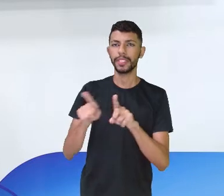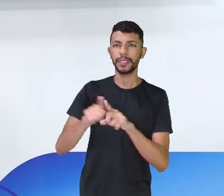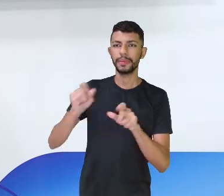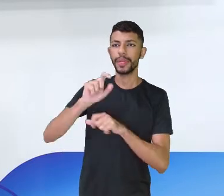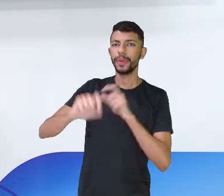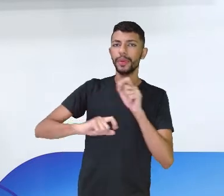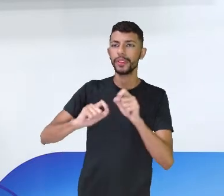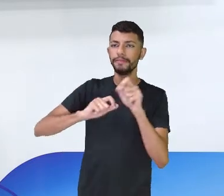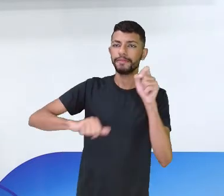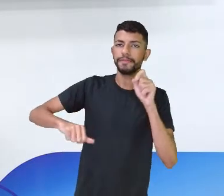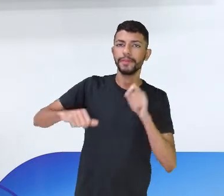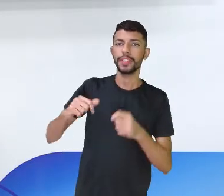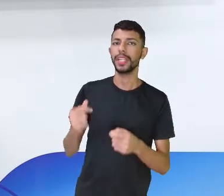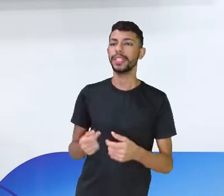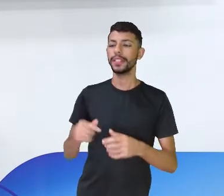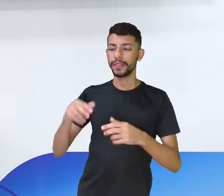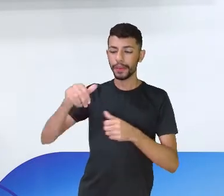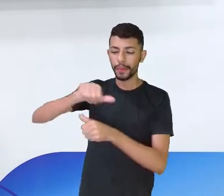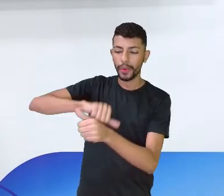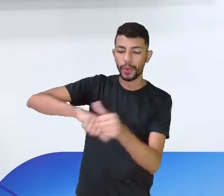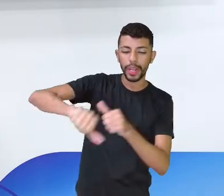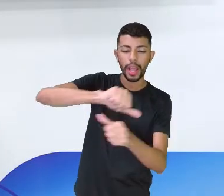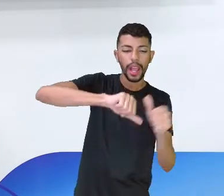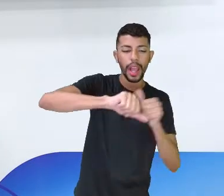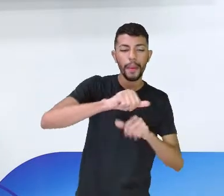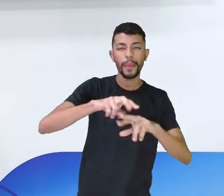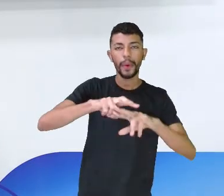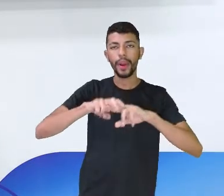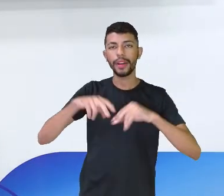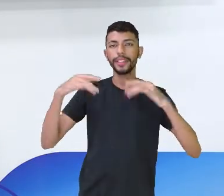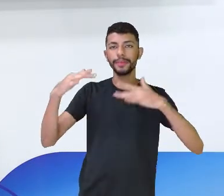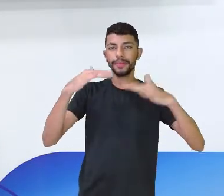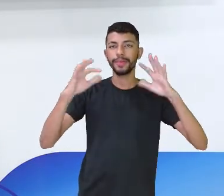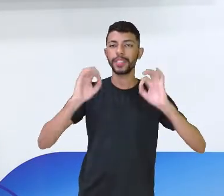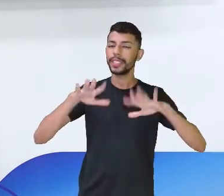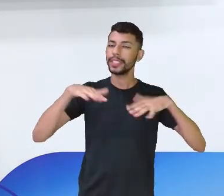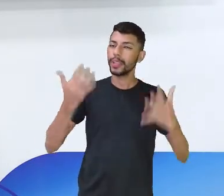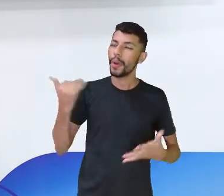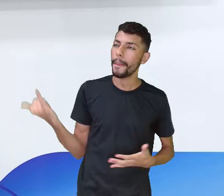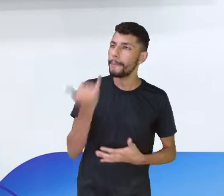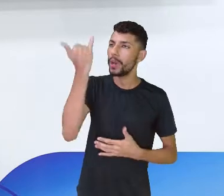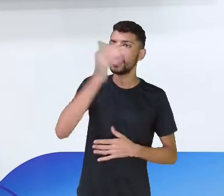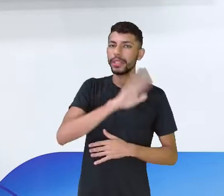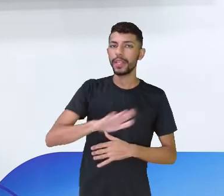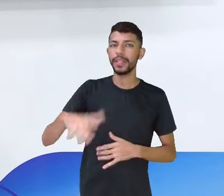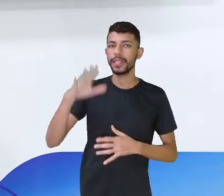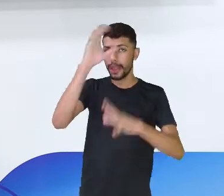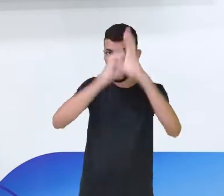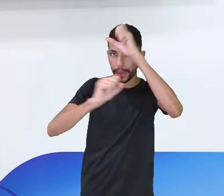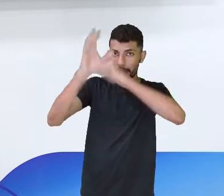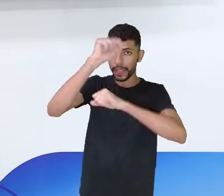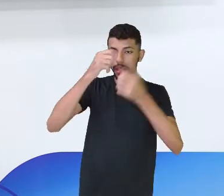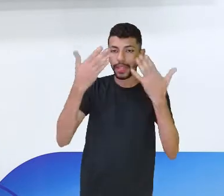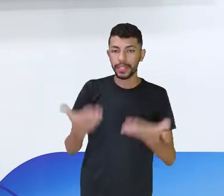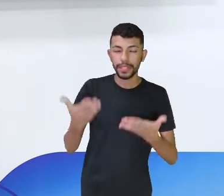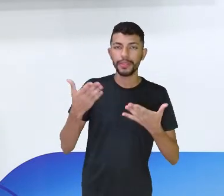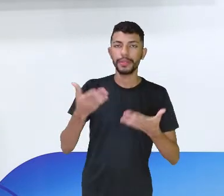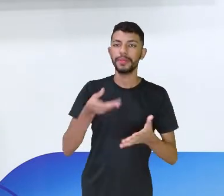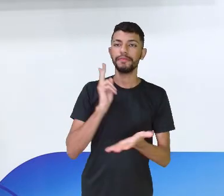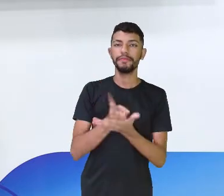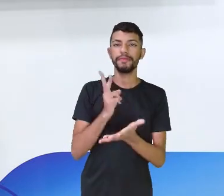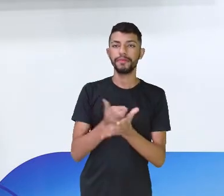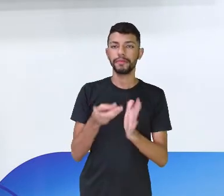a partir desse clima. Então, é importante que as crianças, elas aprendam isso desde cedo, né? Algo